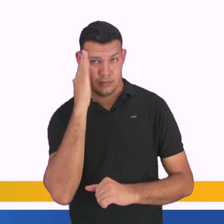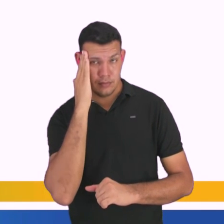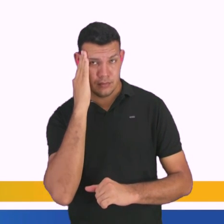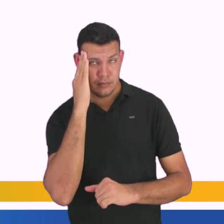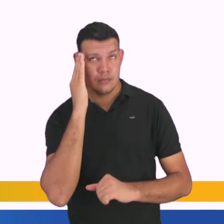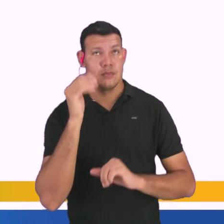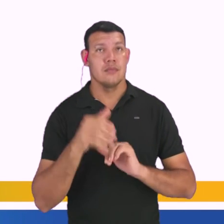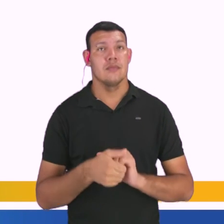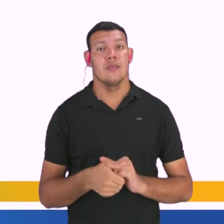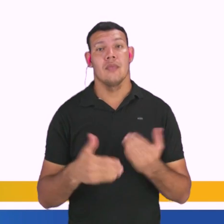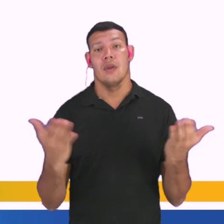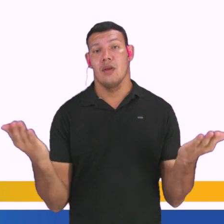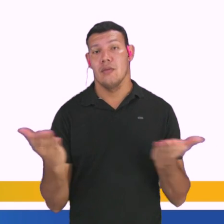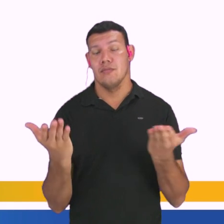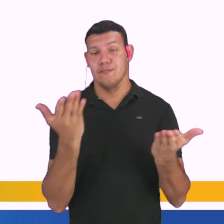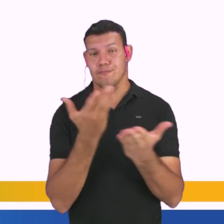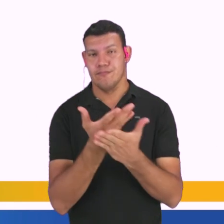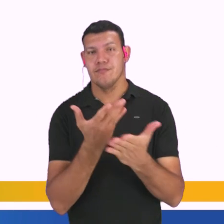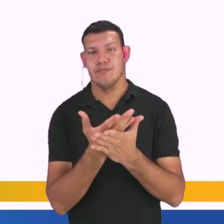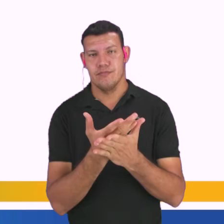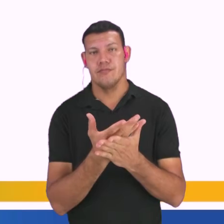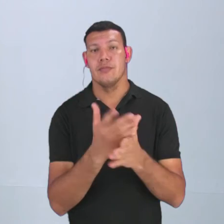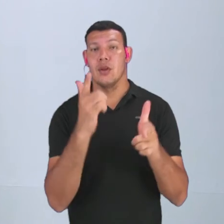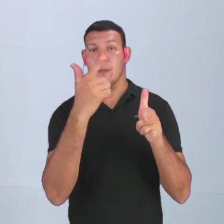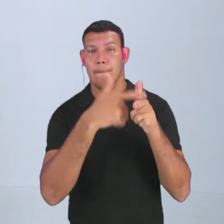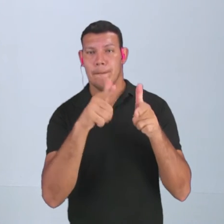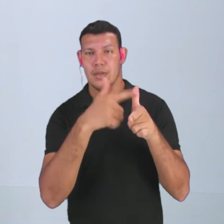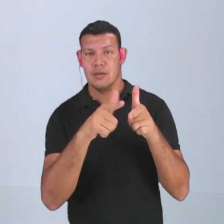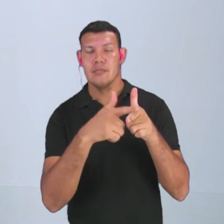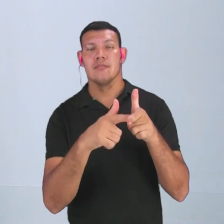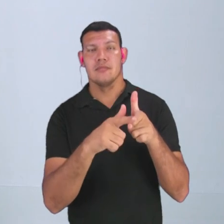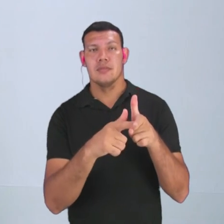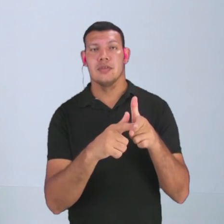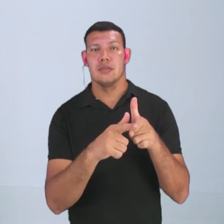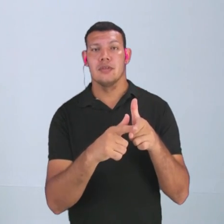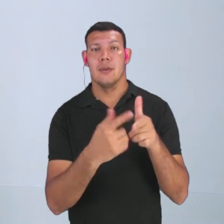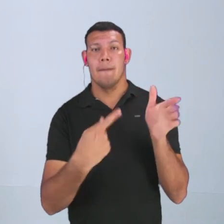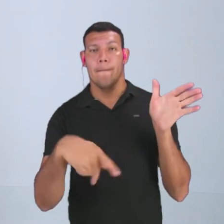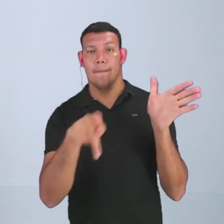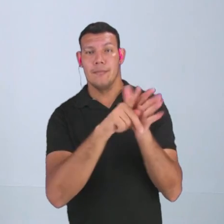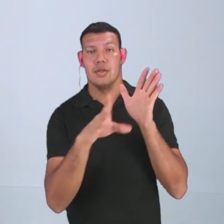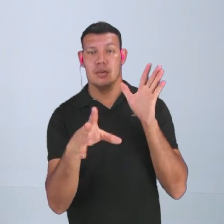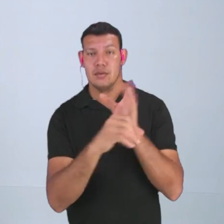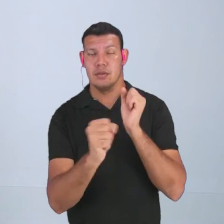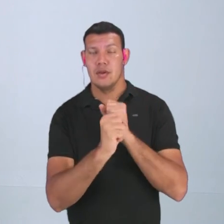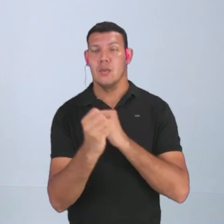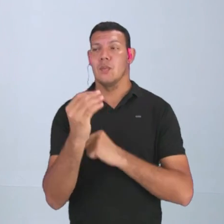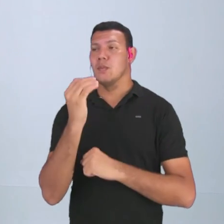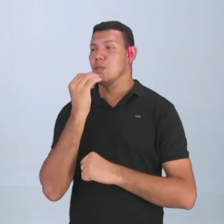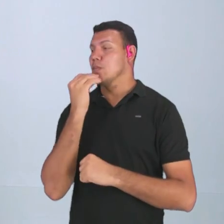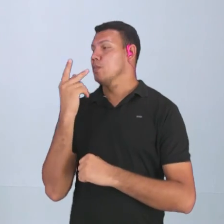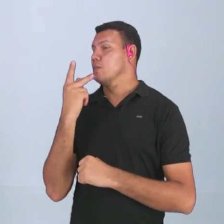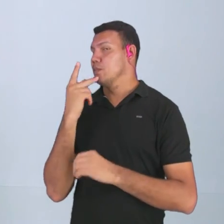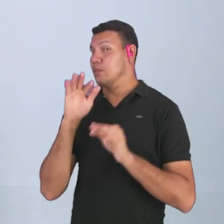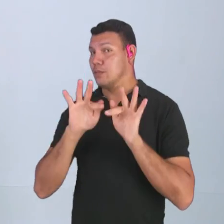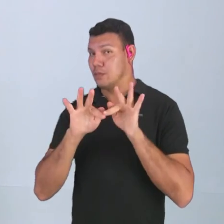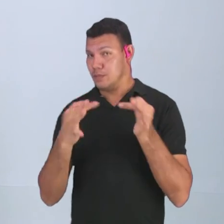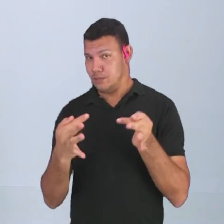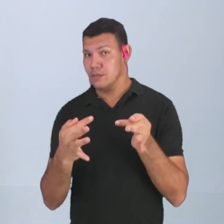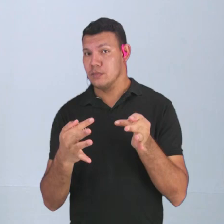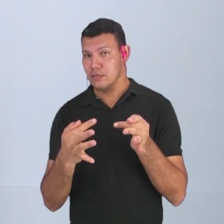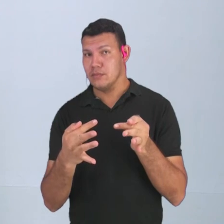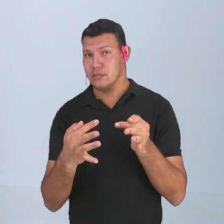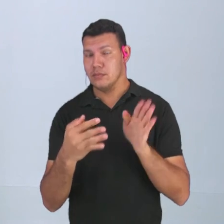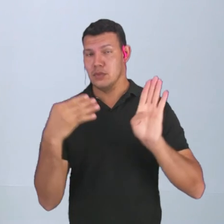tudo bem gente Pessoal hoje a aula foi sobre situação problema que envolve o cálculo de probabilidade simples